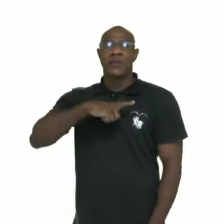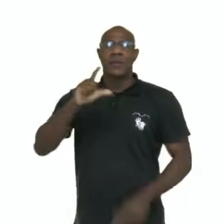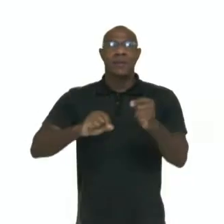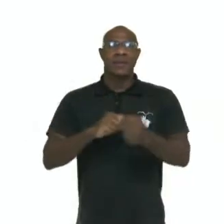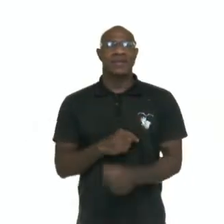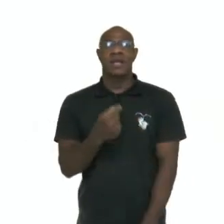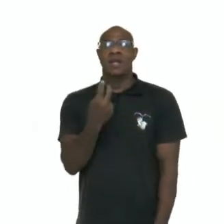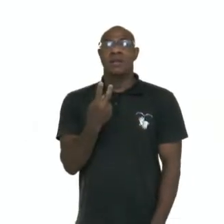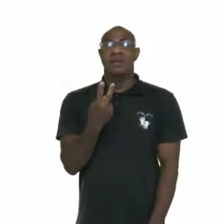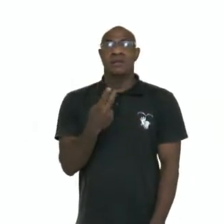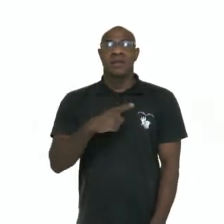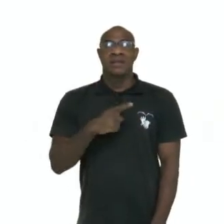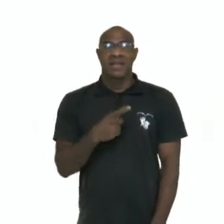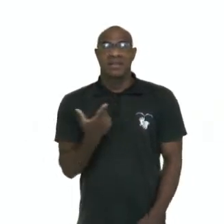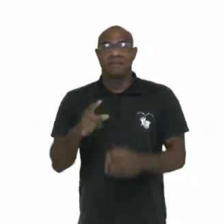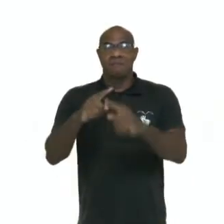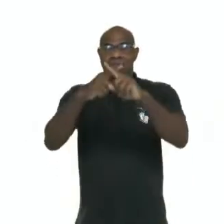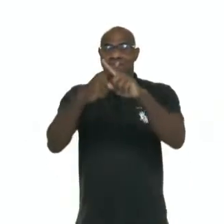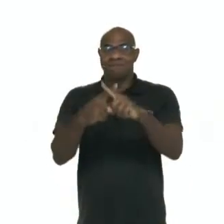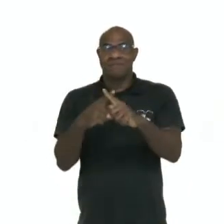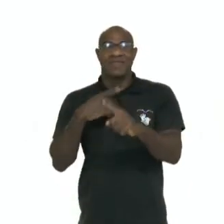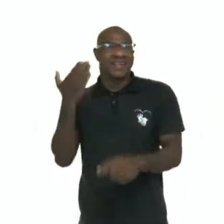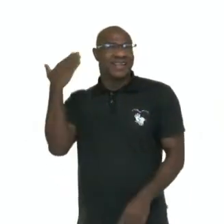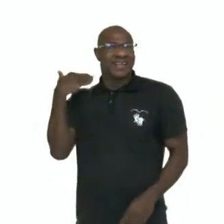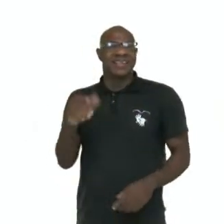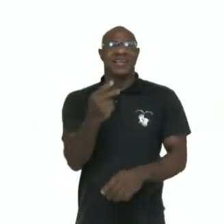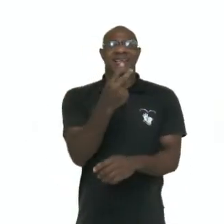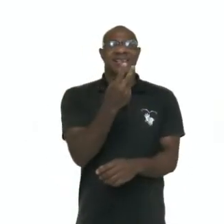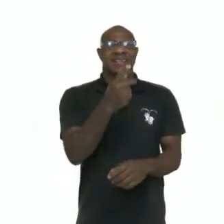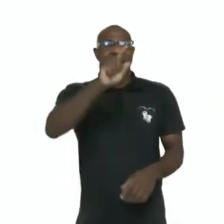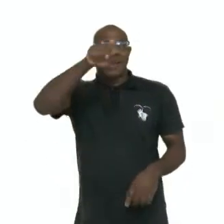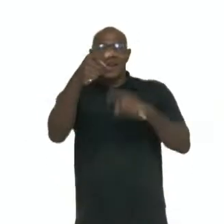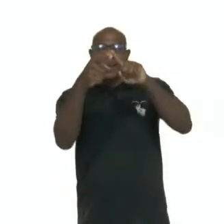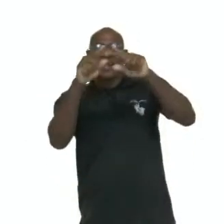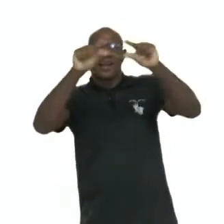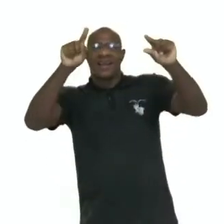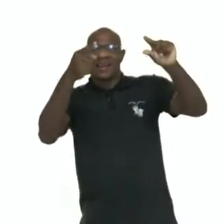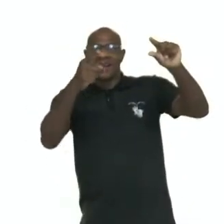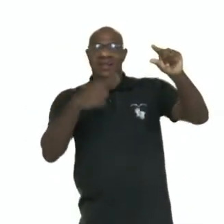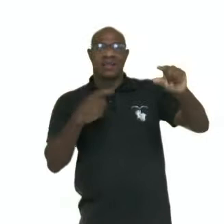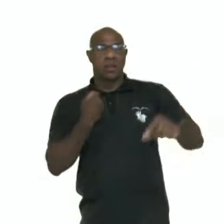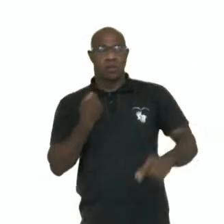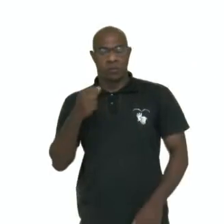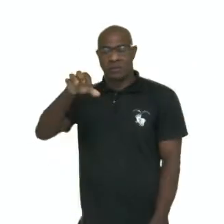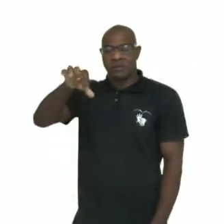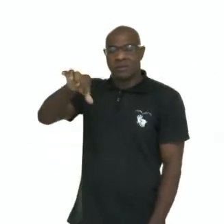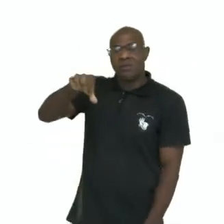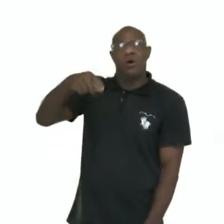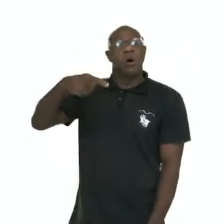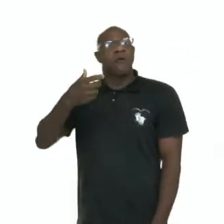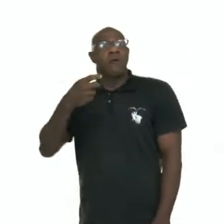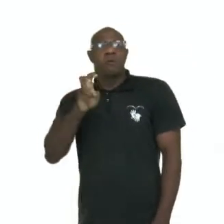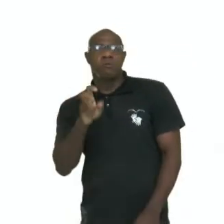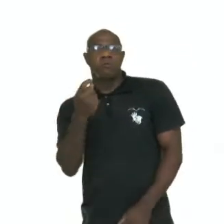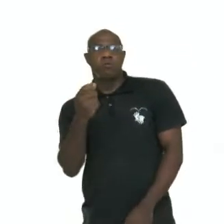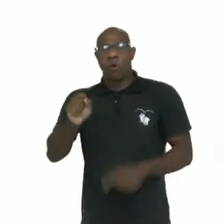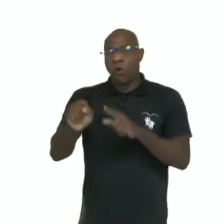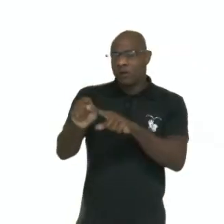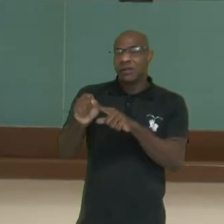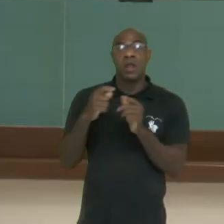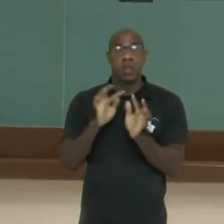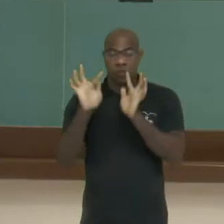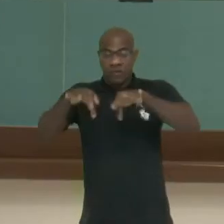casinhas decimais e a gente multiplicava lá por um número natural, a gente já fez essa multiplicação, a gente viu ali que no finalzinho a